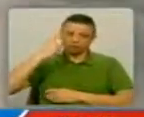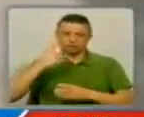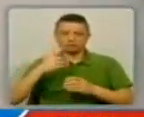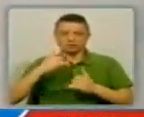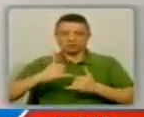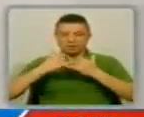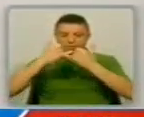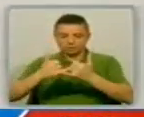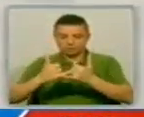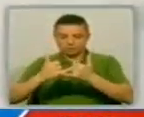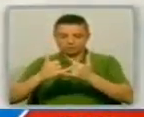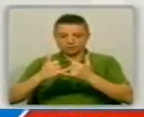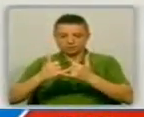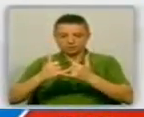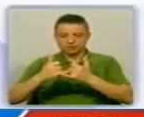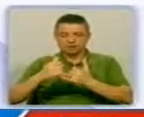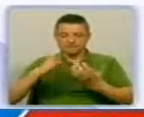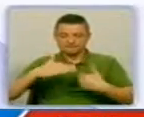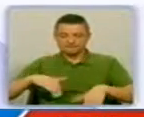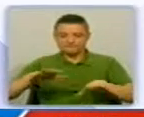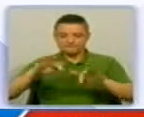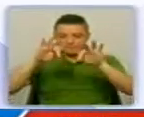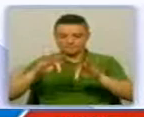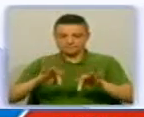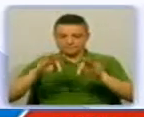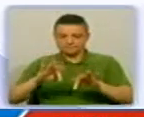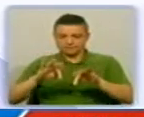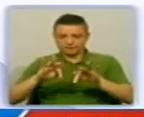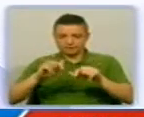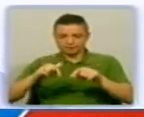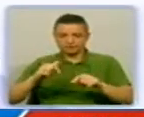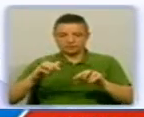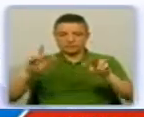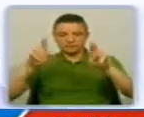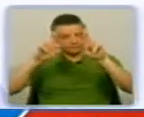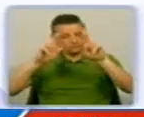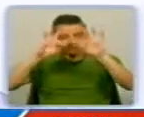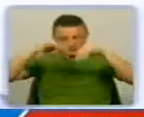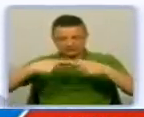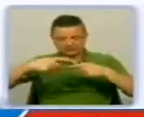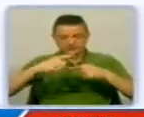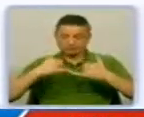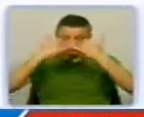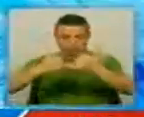vamos conhecer a Assassina Galáctica, mas termina aqui esta rubrica. Um bom fim de semana. Bom fim de semana. Até ao próximo fim de semana.